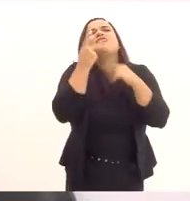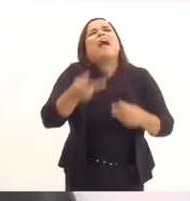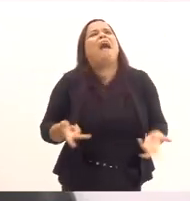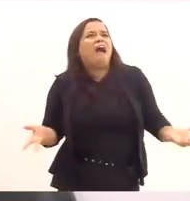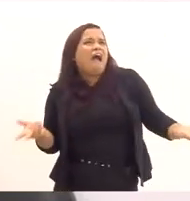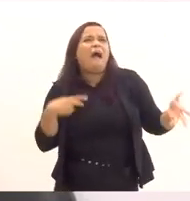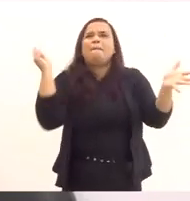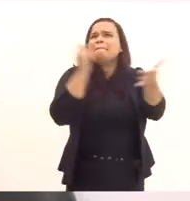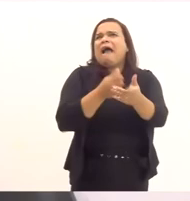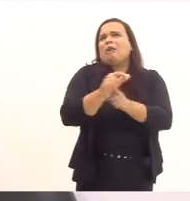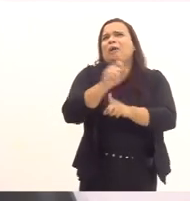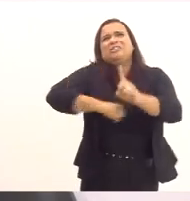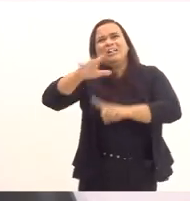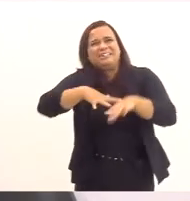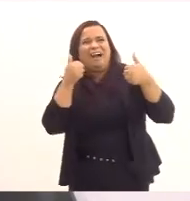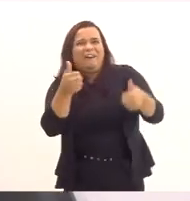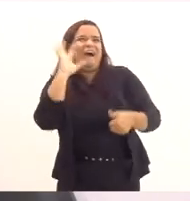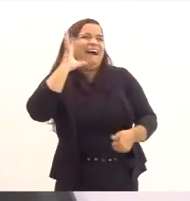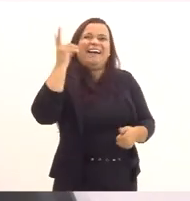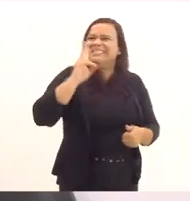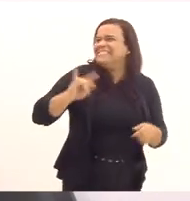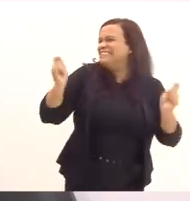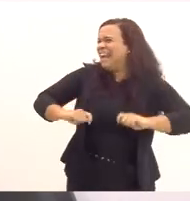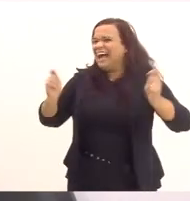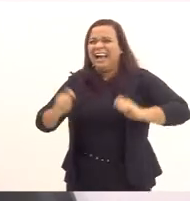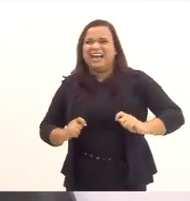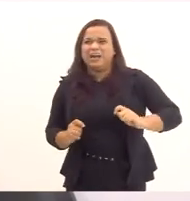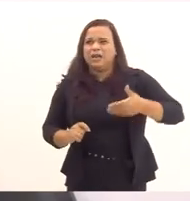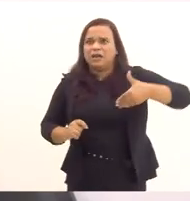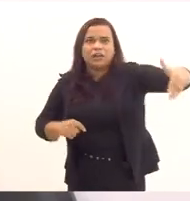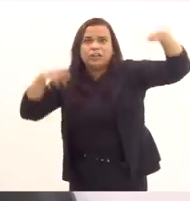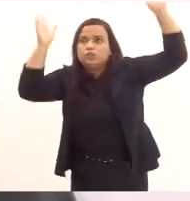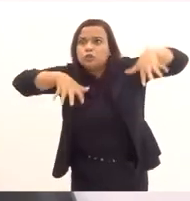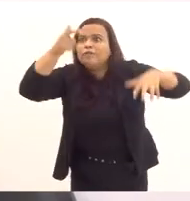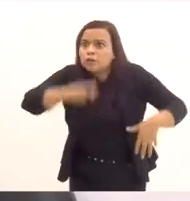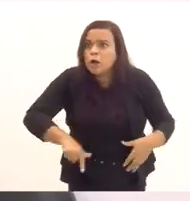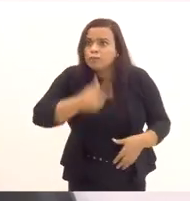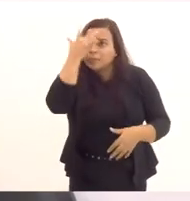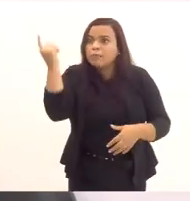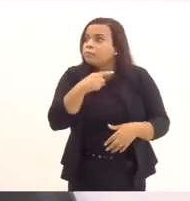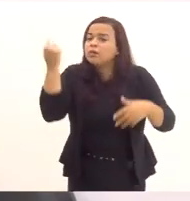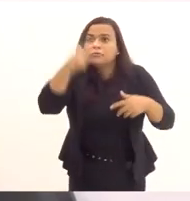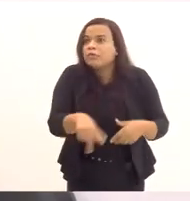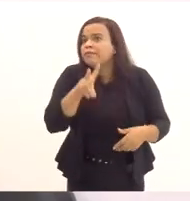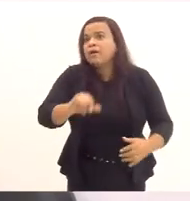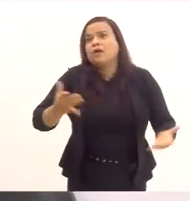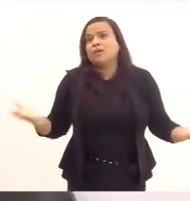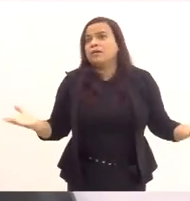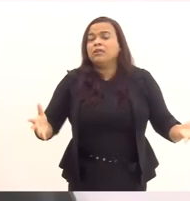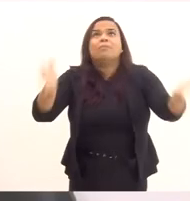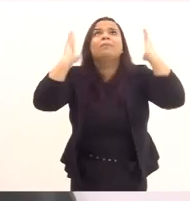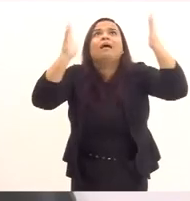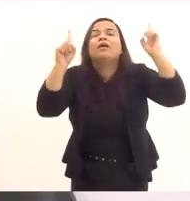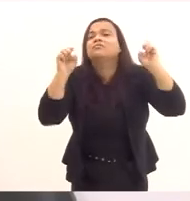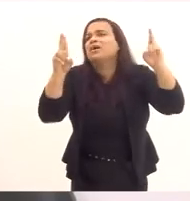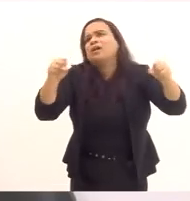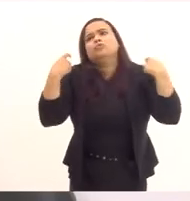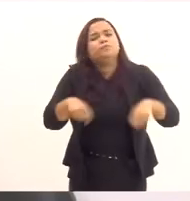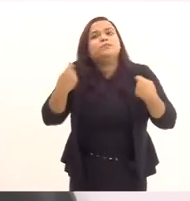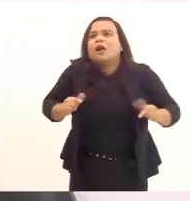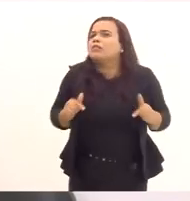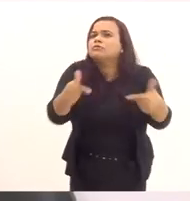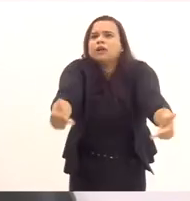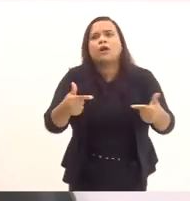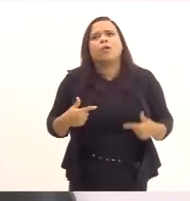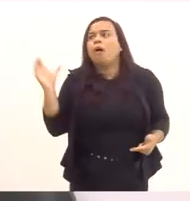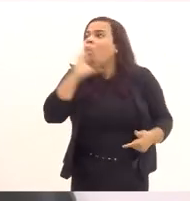social vamos resolver esses problemas mas fica aí novamente uma chuva vai cair em cima das pessoas pessoas vão morrer Gente pelo amor de Deus tem que ser frente